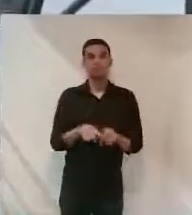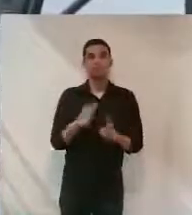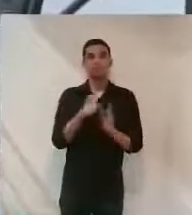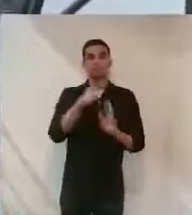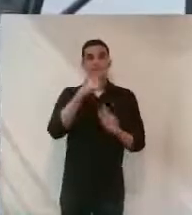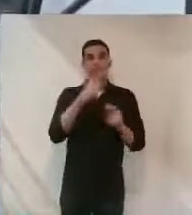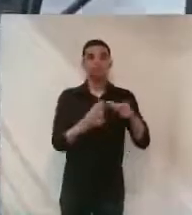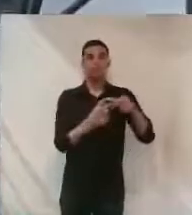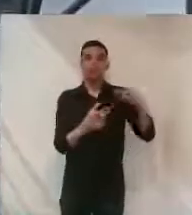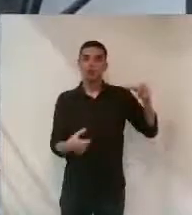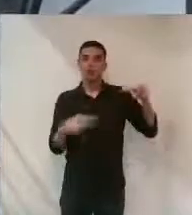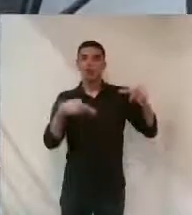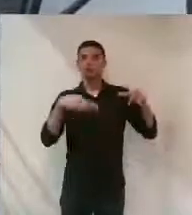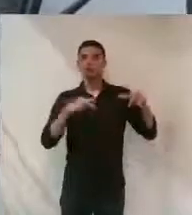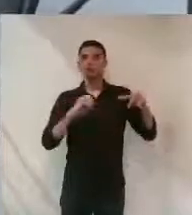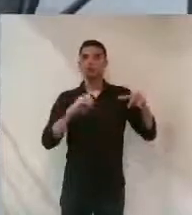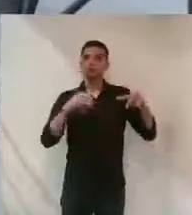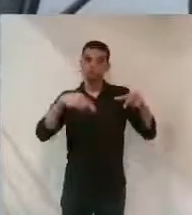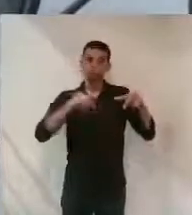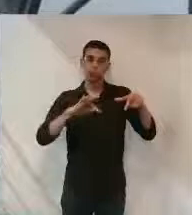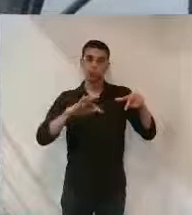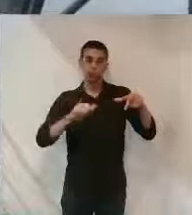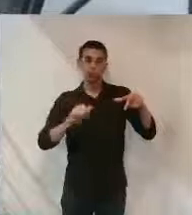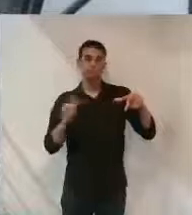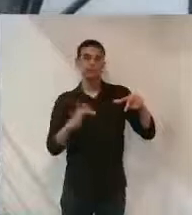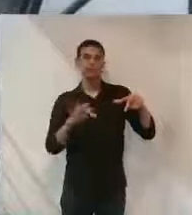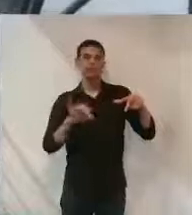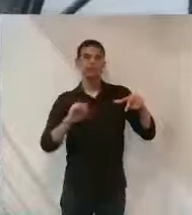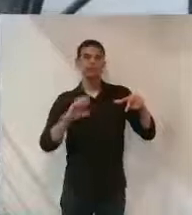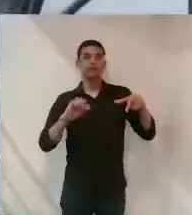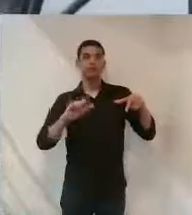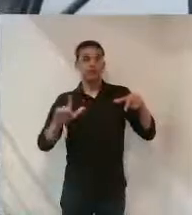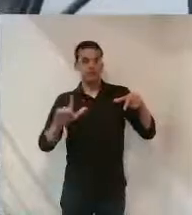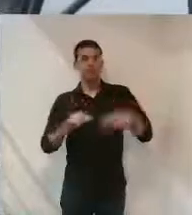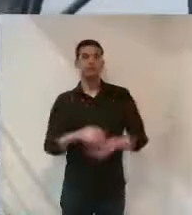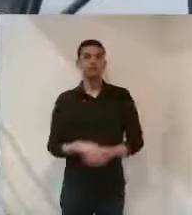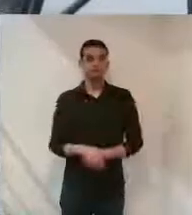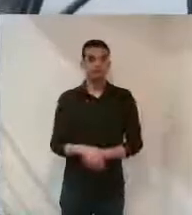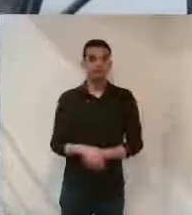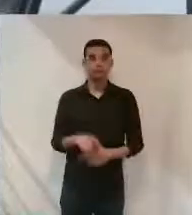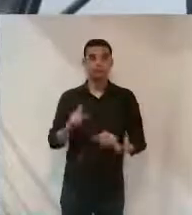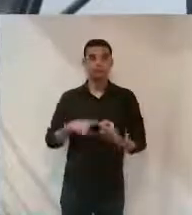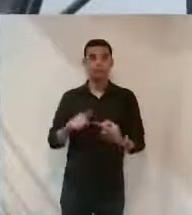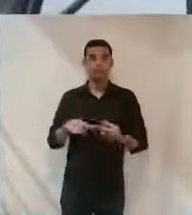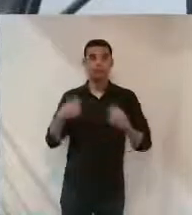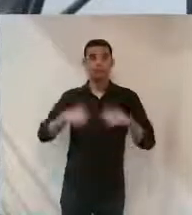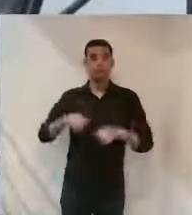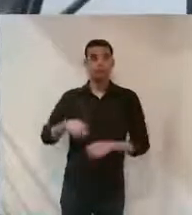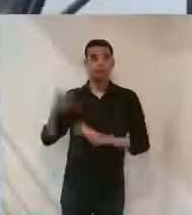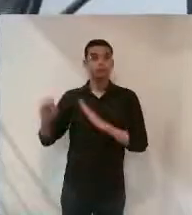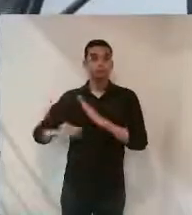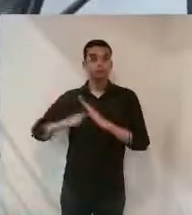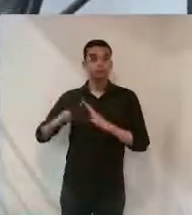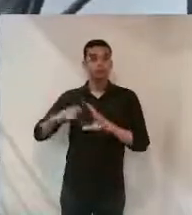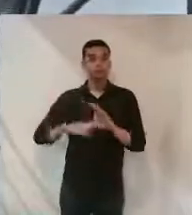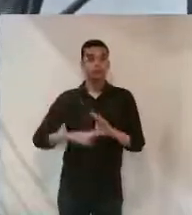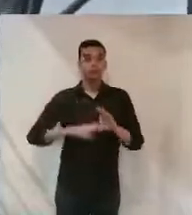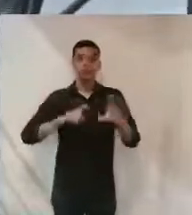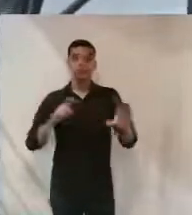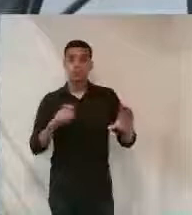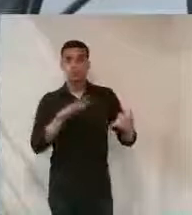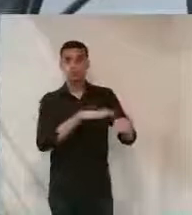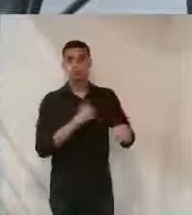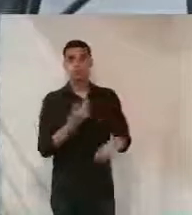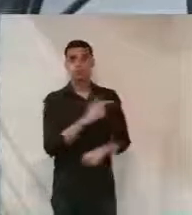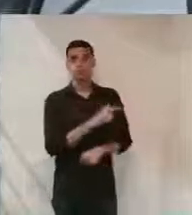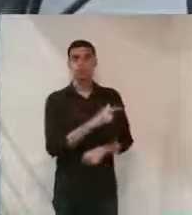Além disso, os sistemas eles também têm que contratar um verificador independente para evitar a colidência de notas fiscais e a comprovação